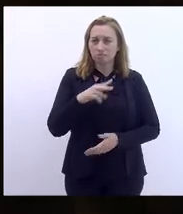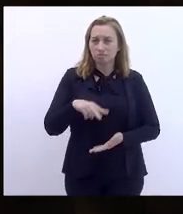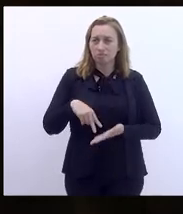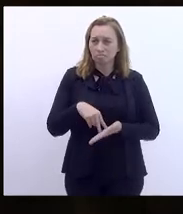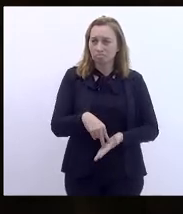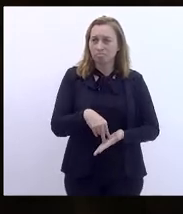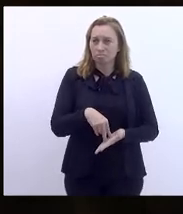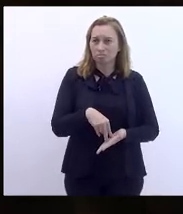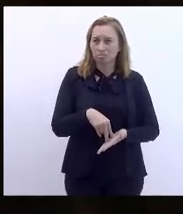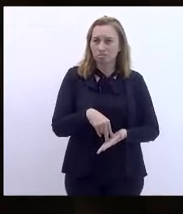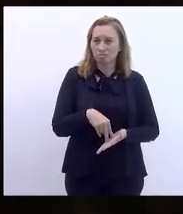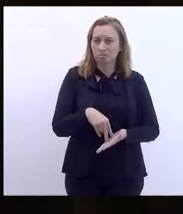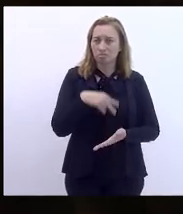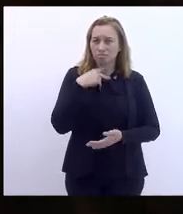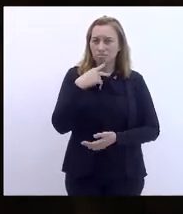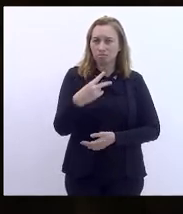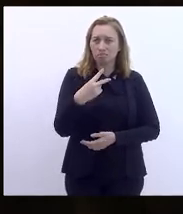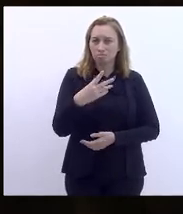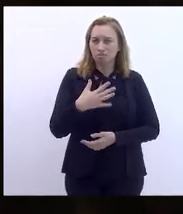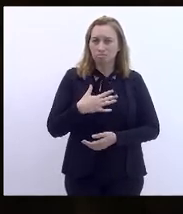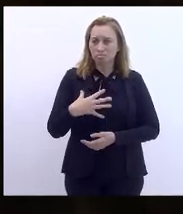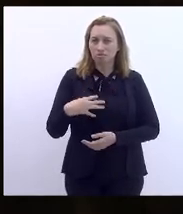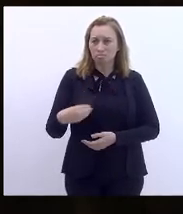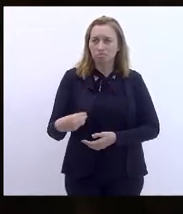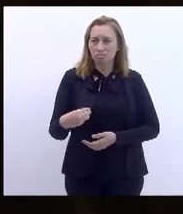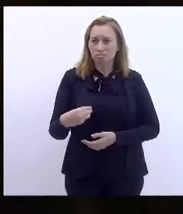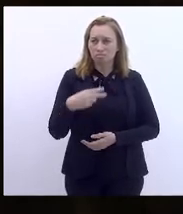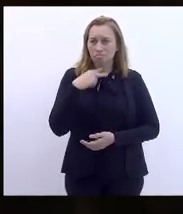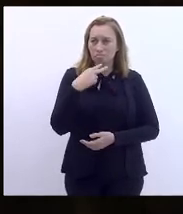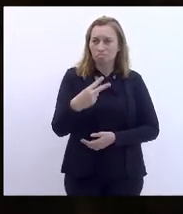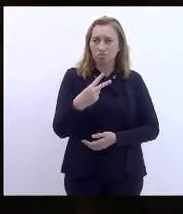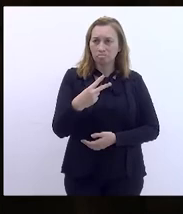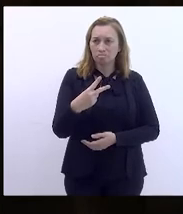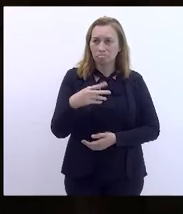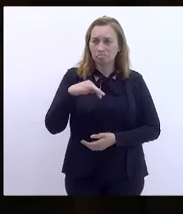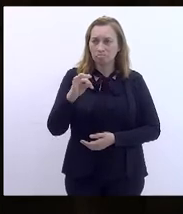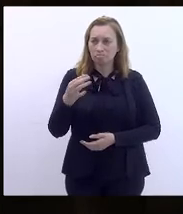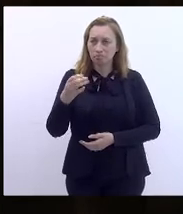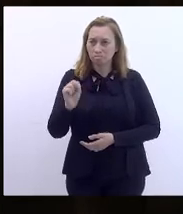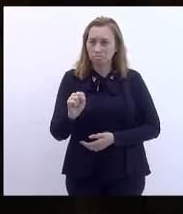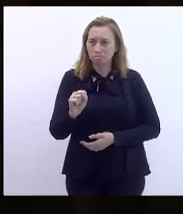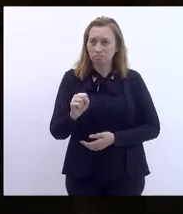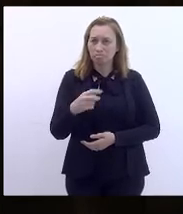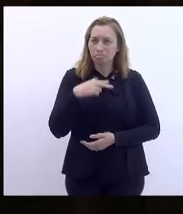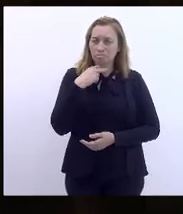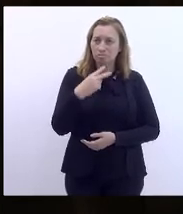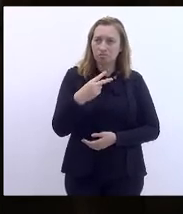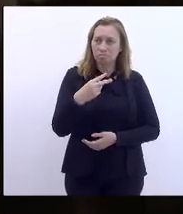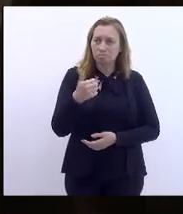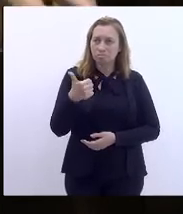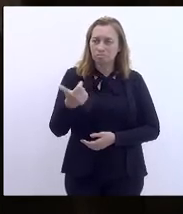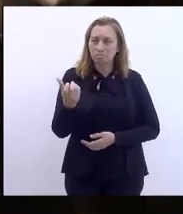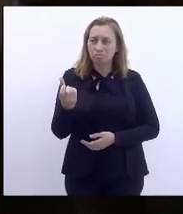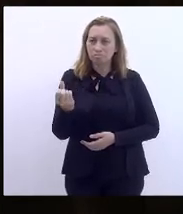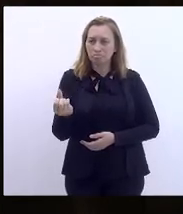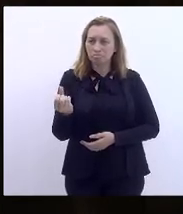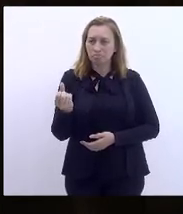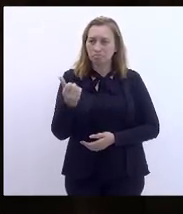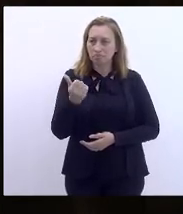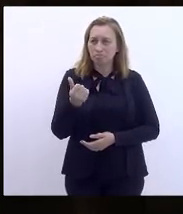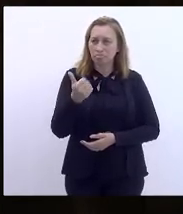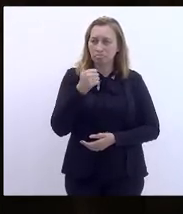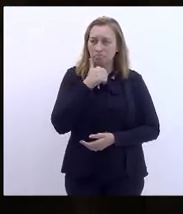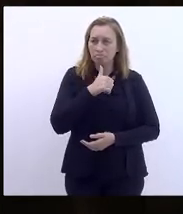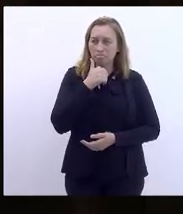Levanto Eu me Levanto a minha voz pelo meu filho eu dou a voz a Matheus Gomes assim como eu dou a voz as 26 mulheres que